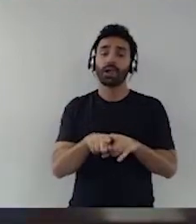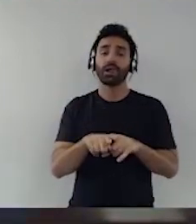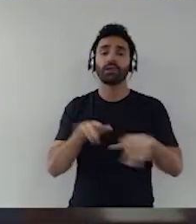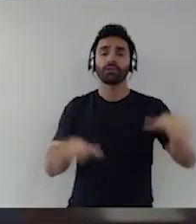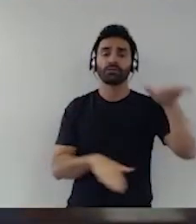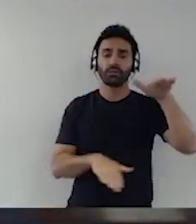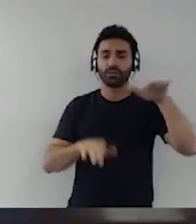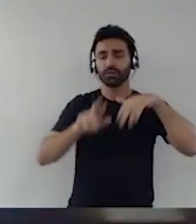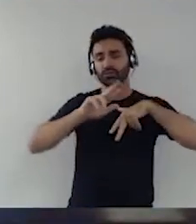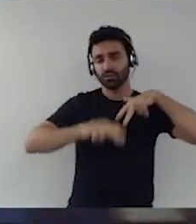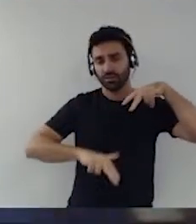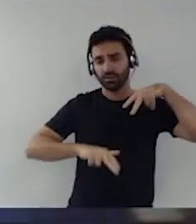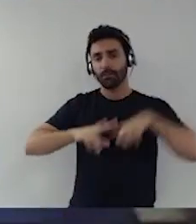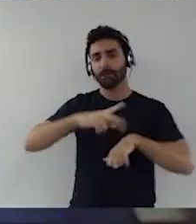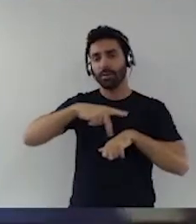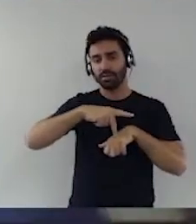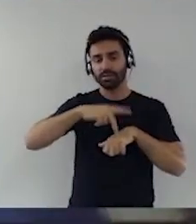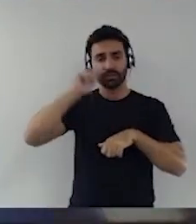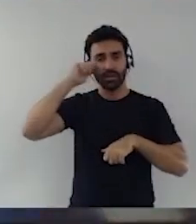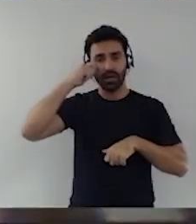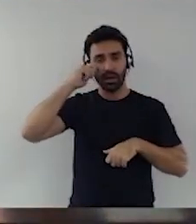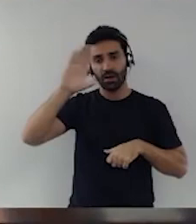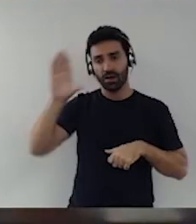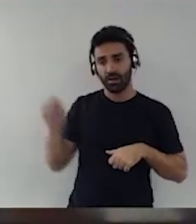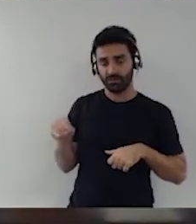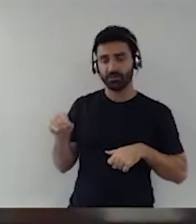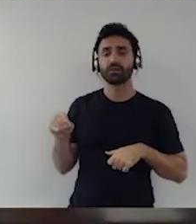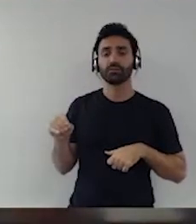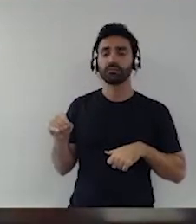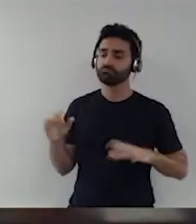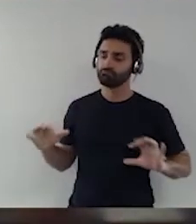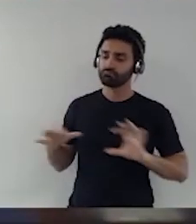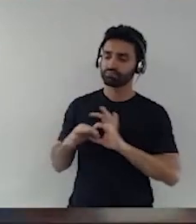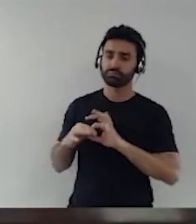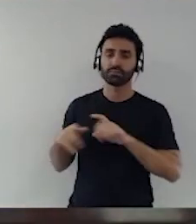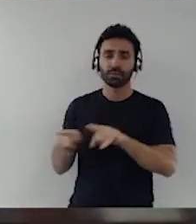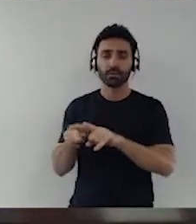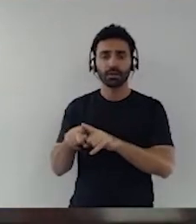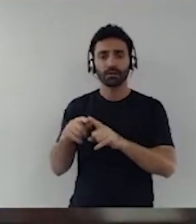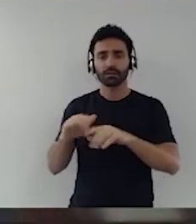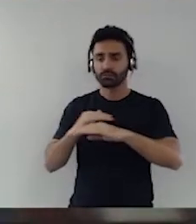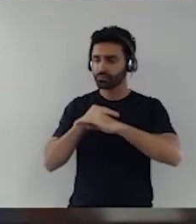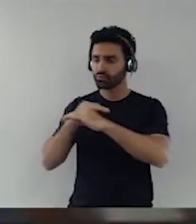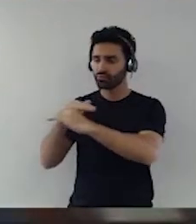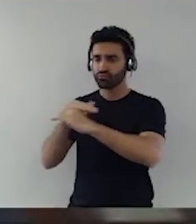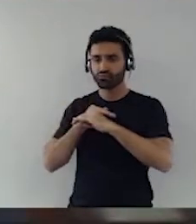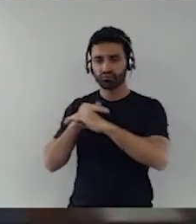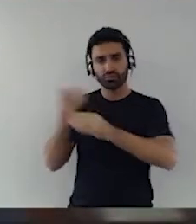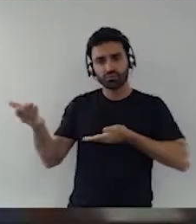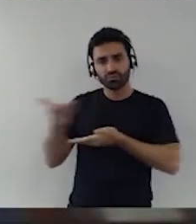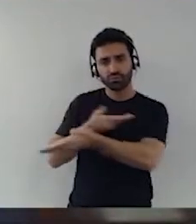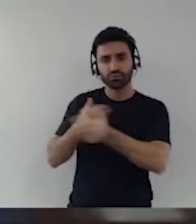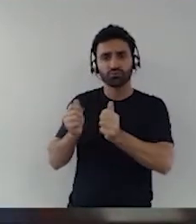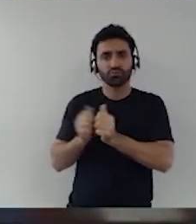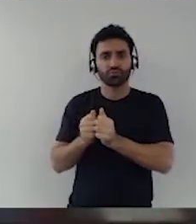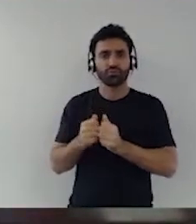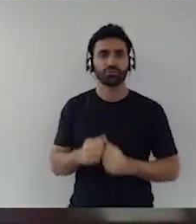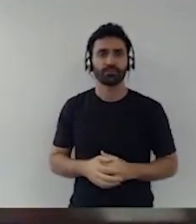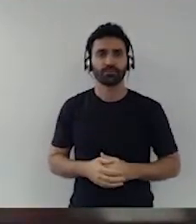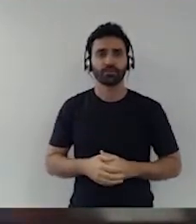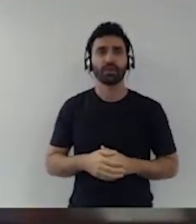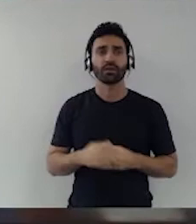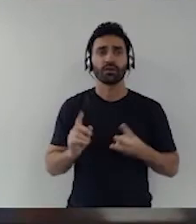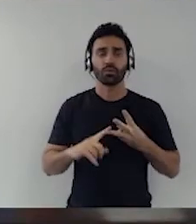países da África em relação aos países da América Latina. É preciso pensar essa horizontalidade e construção dessas agendas. E, por